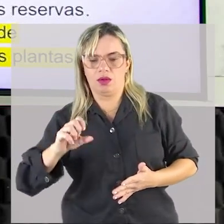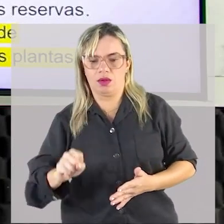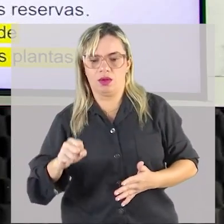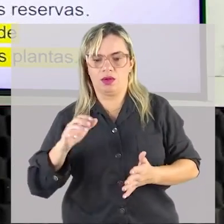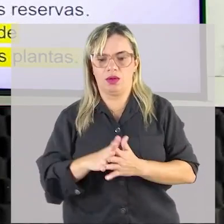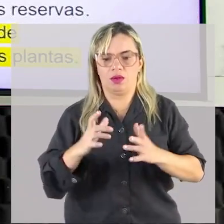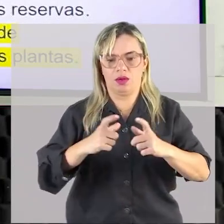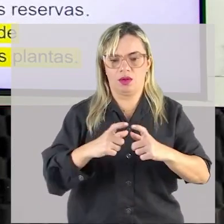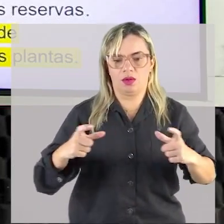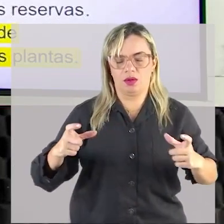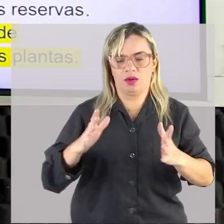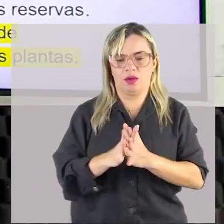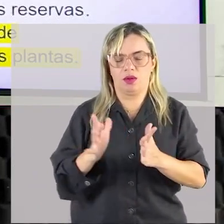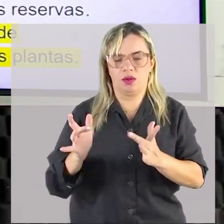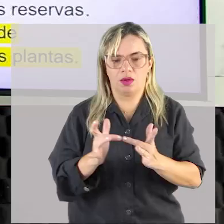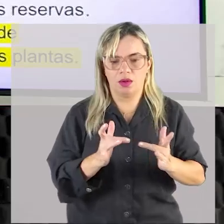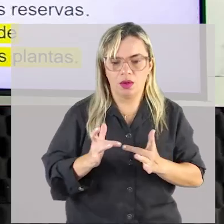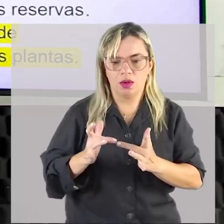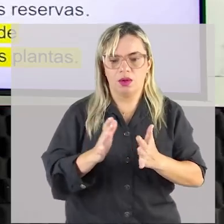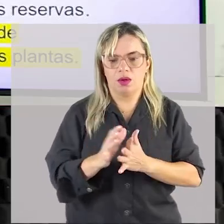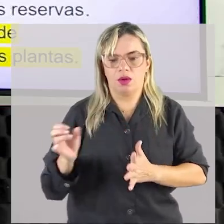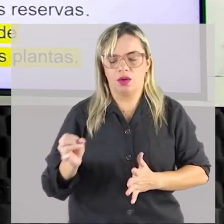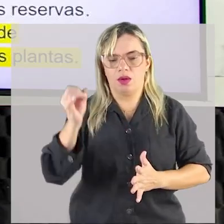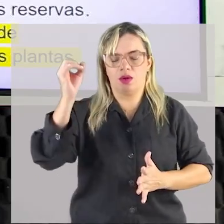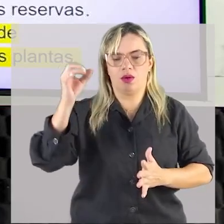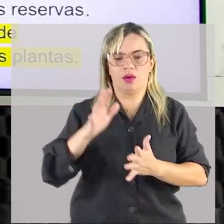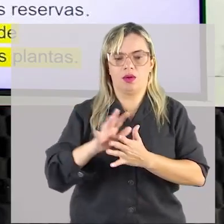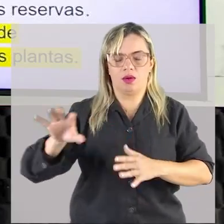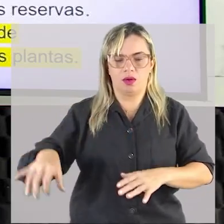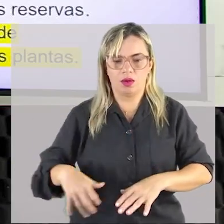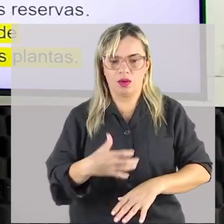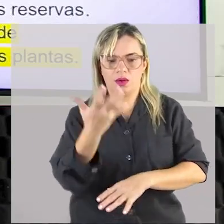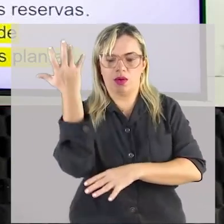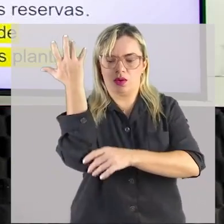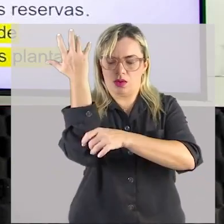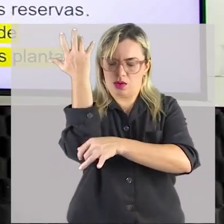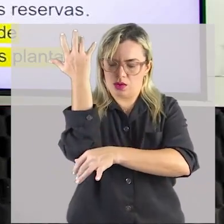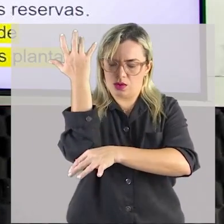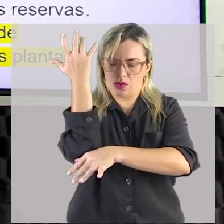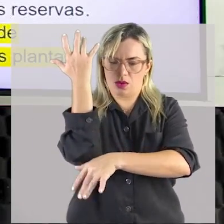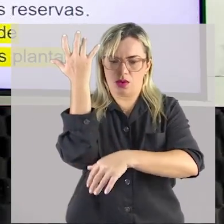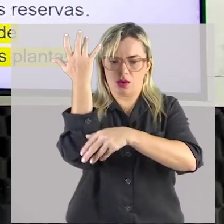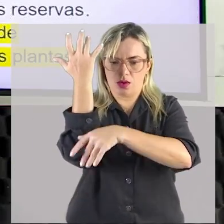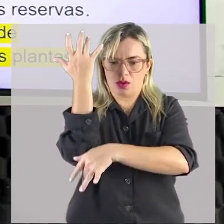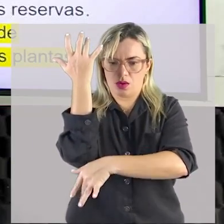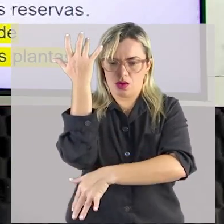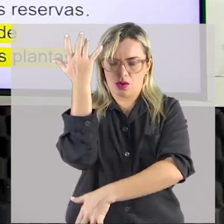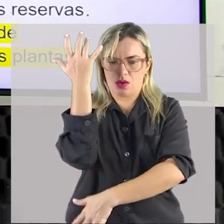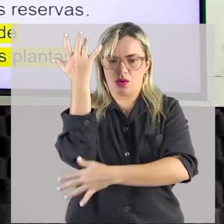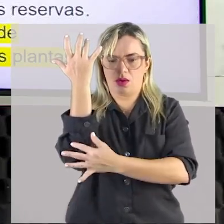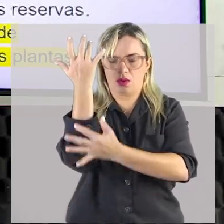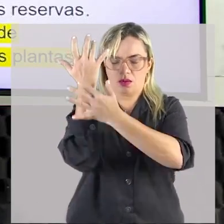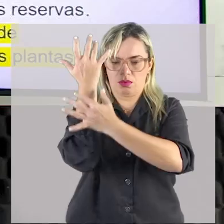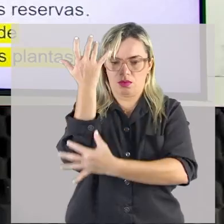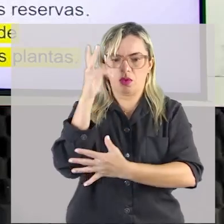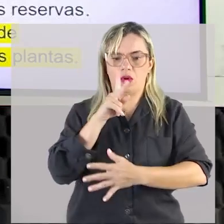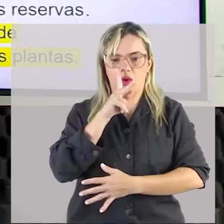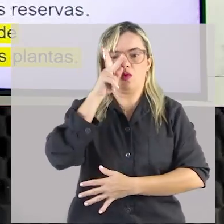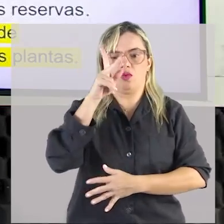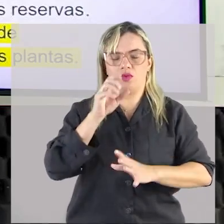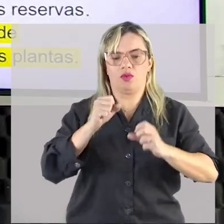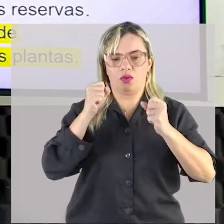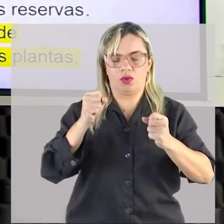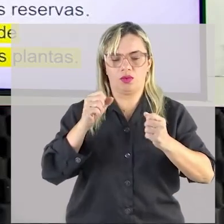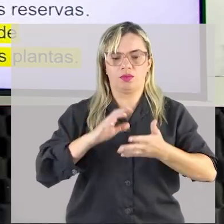aumentam a superfície de contato, sendo importante na fixação, na sustentação dessas plantas, tá bom?